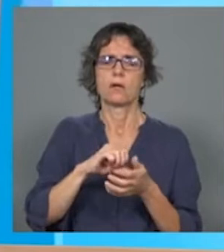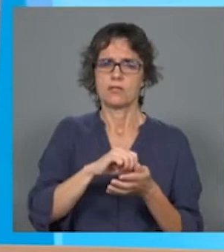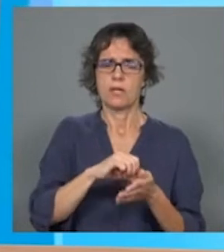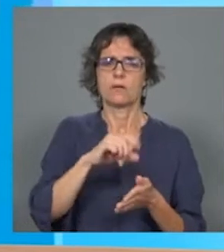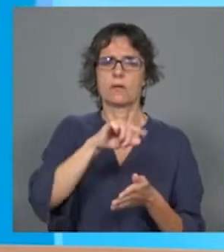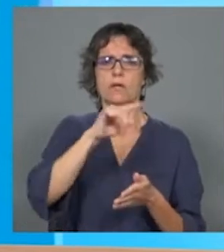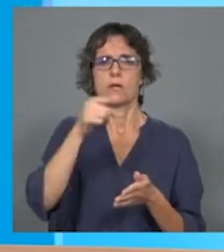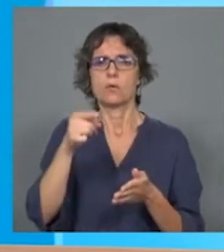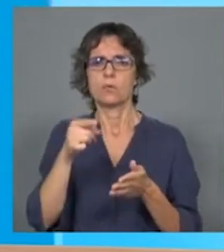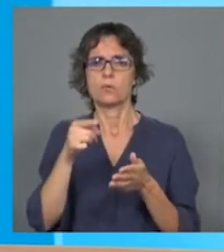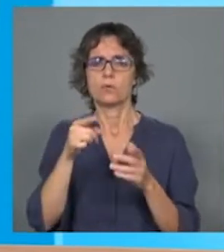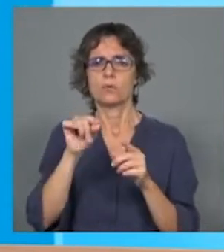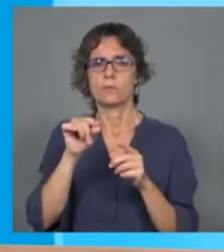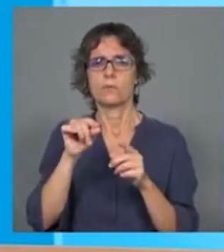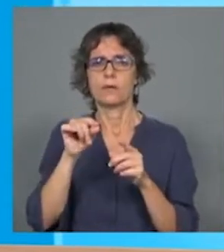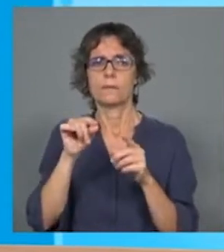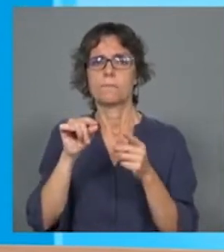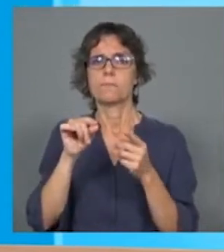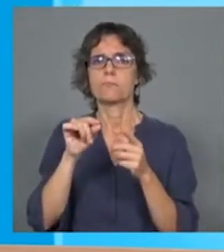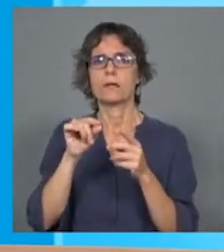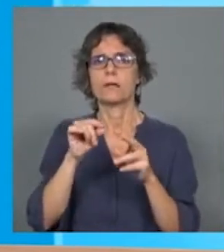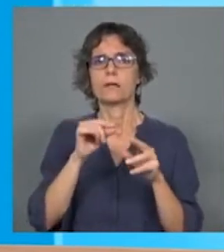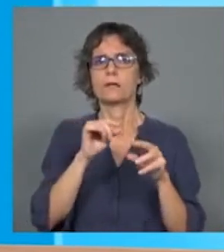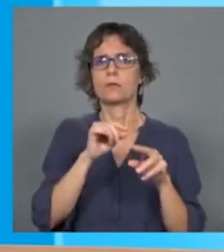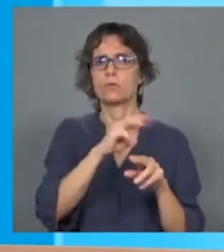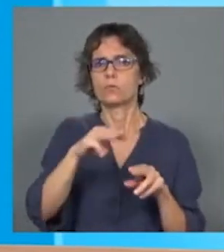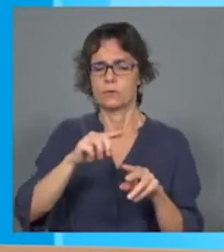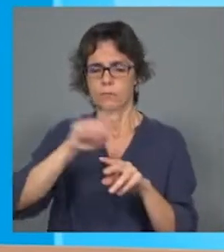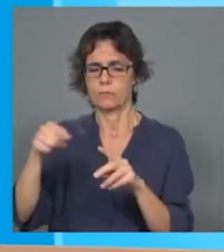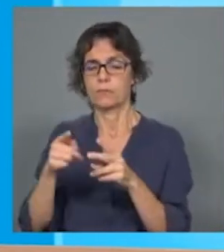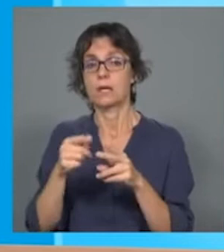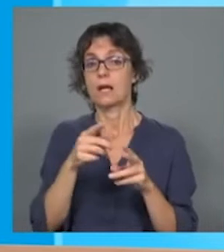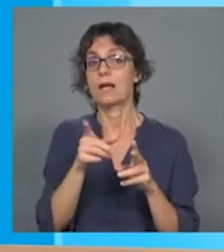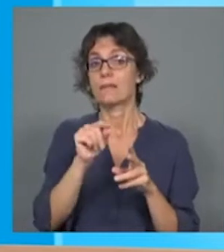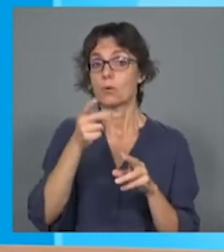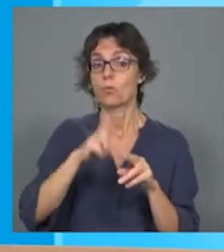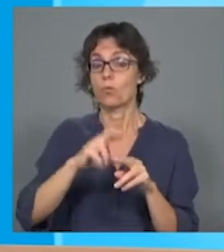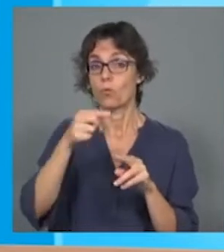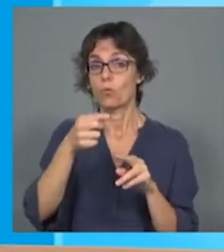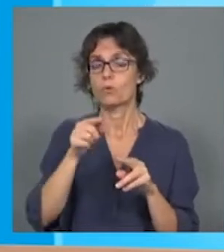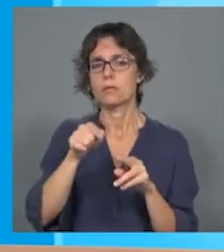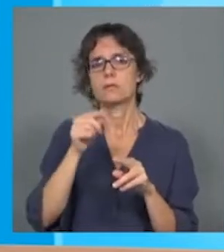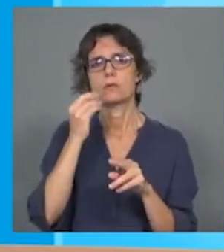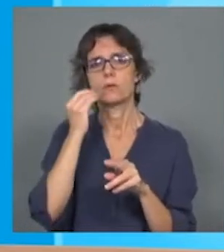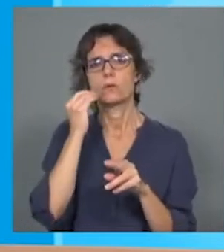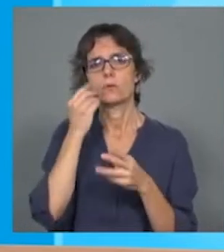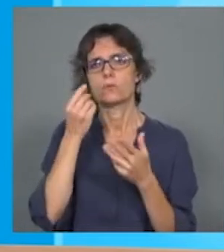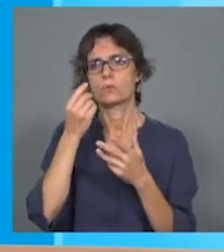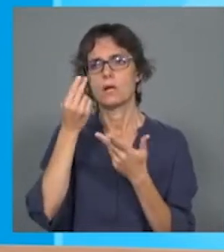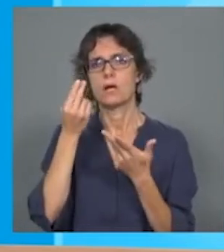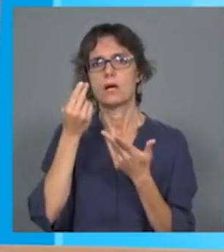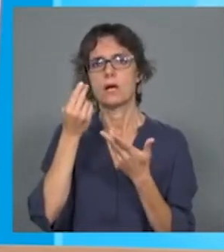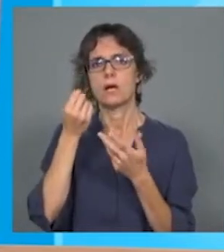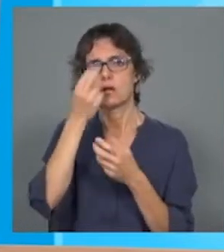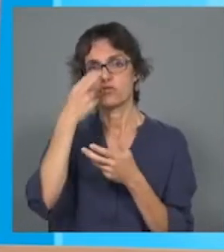representações mediáticas. E há ainda um módulo sobre a forma como, de certa forma, a história da comunicação, ou a história do